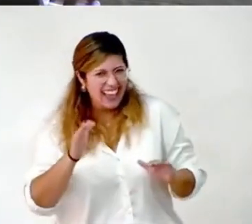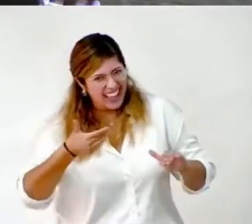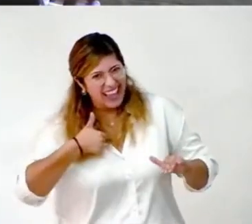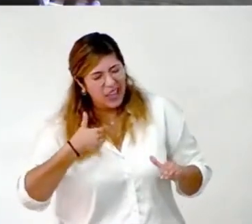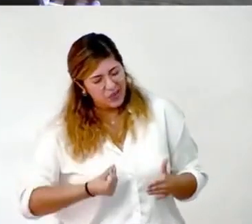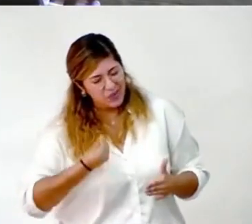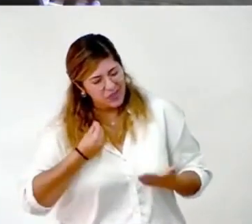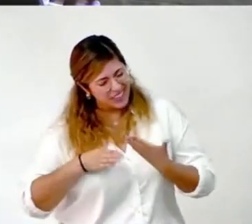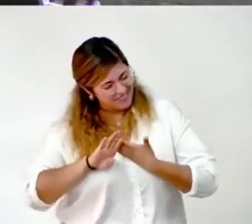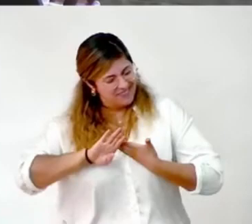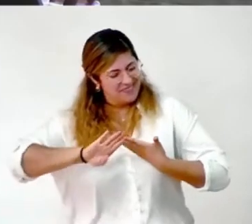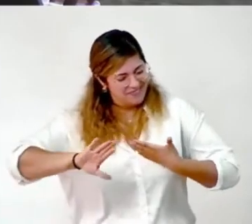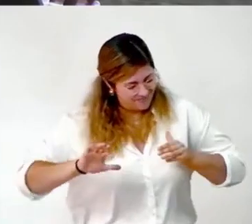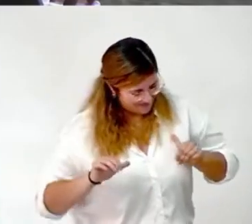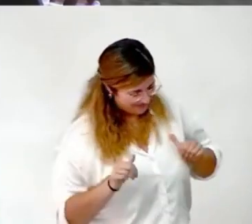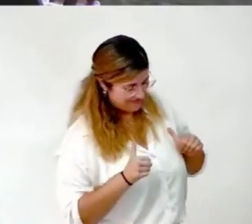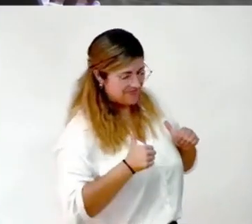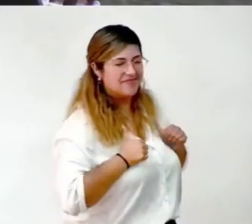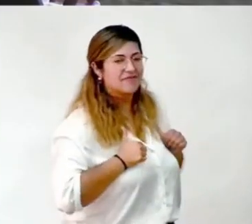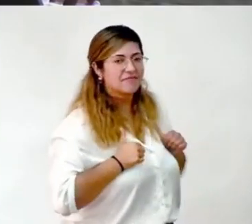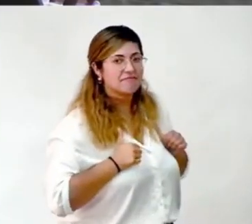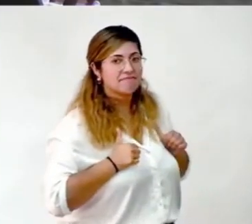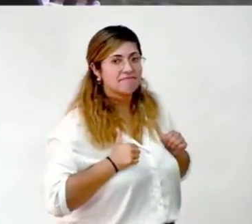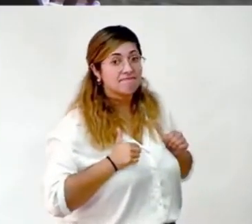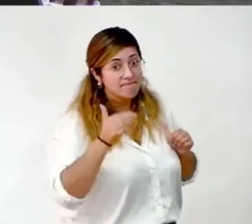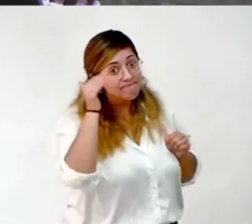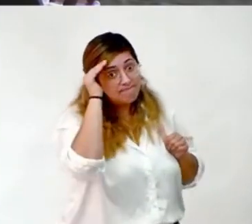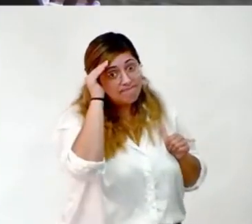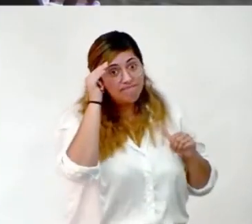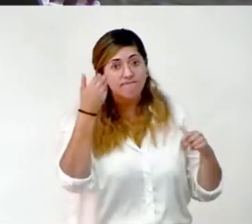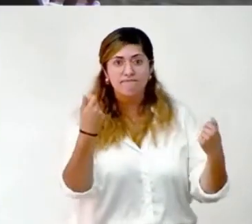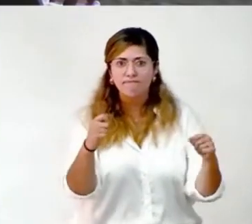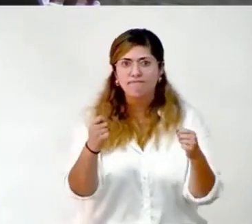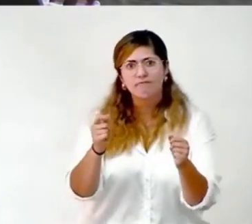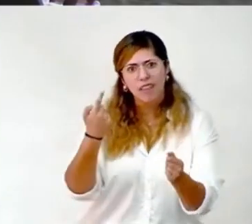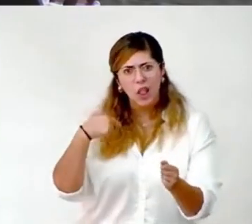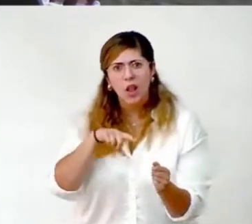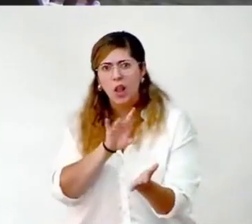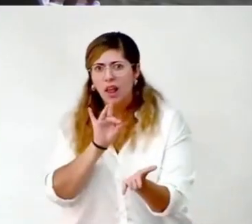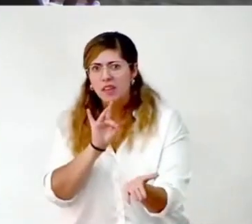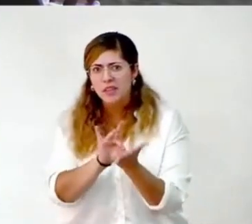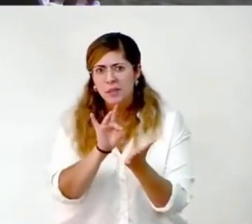primeiro argumento para amarmos os inimigos e orarmos por eles,